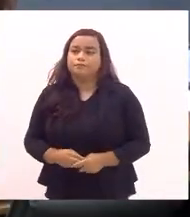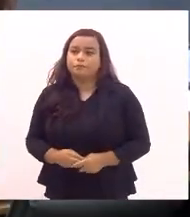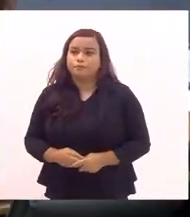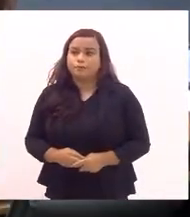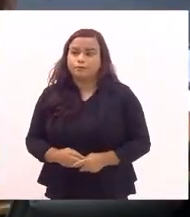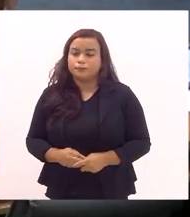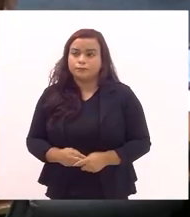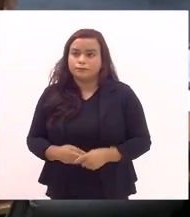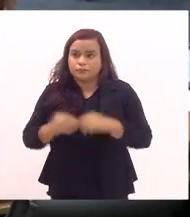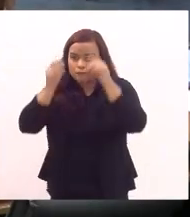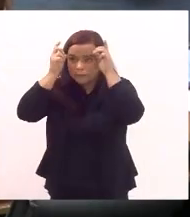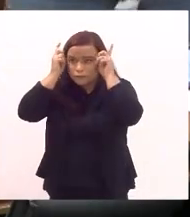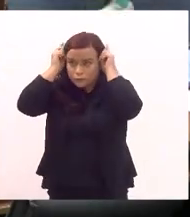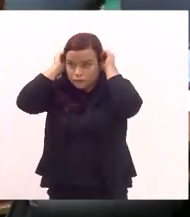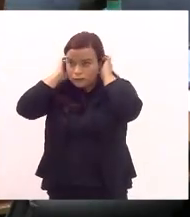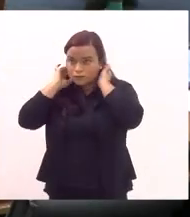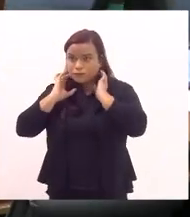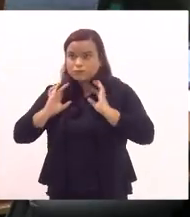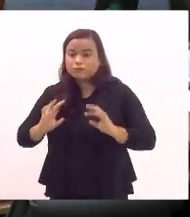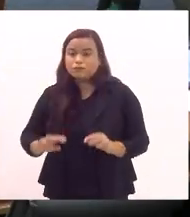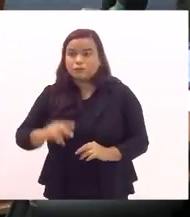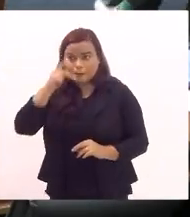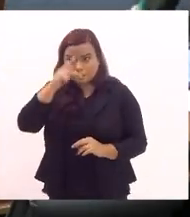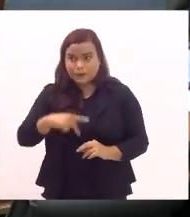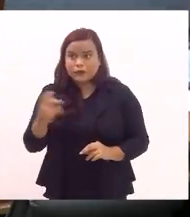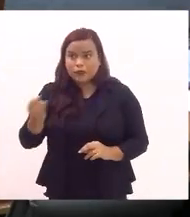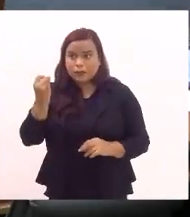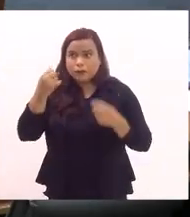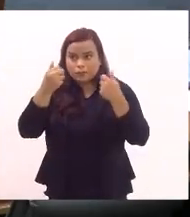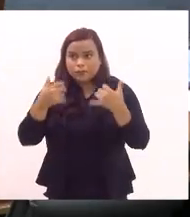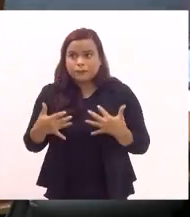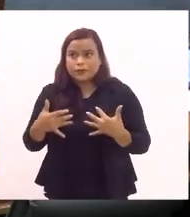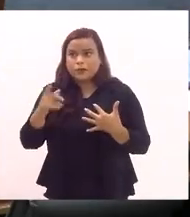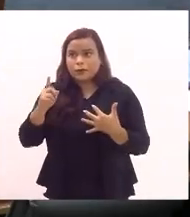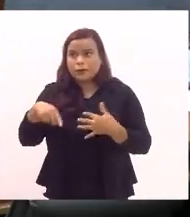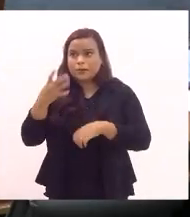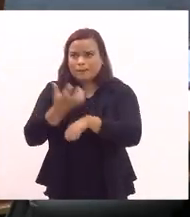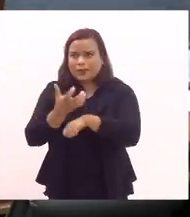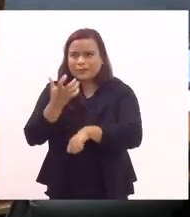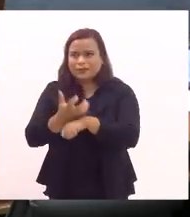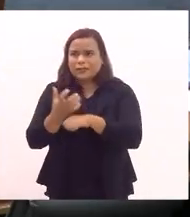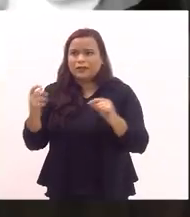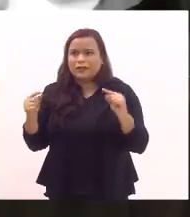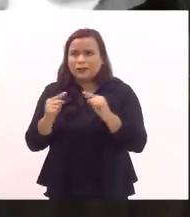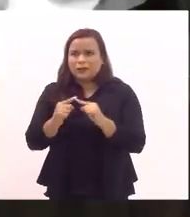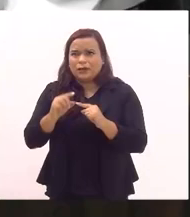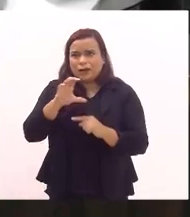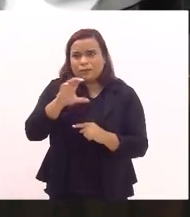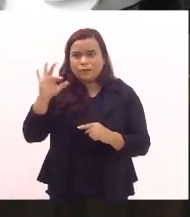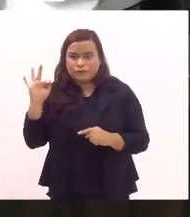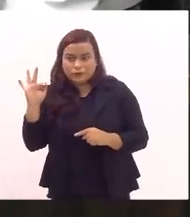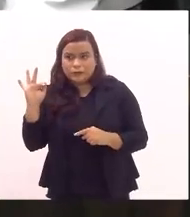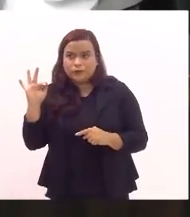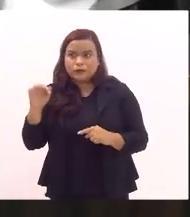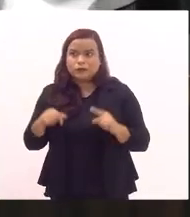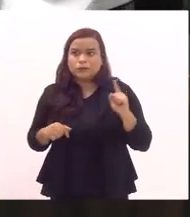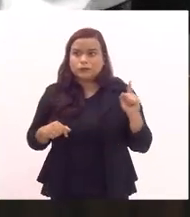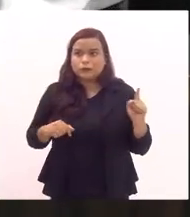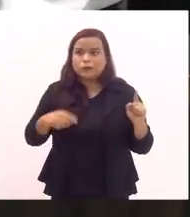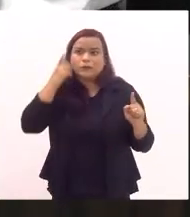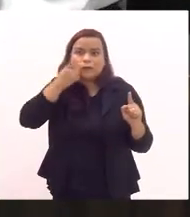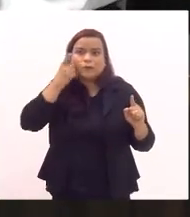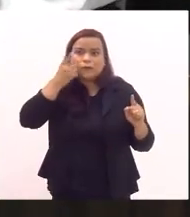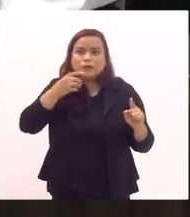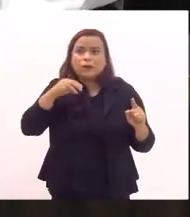deixa é importante que eu fale a matéria relacionada à Cabo Frio foi isso tá e nominal Verde atentado mas Gualberto que